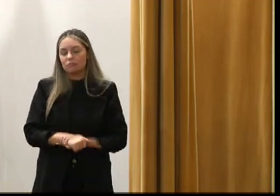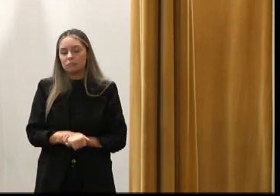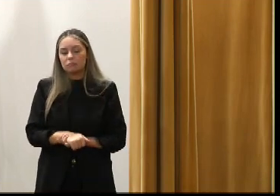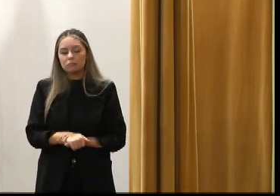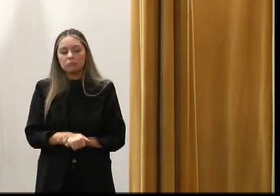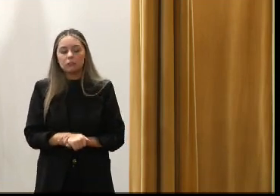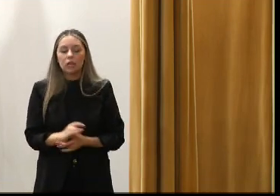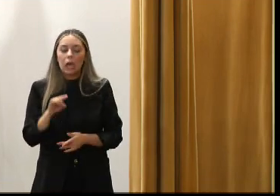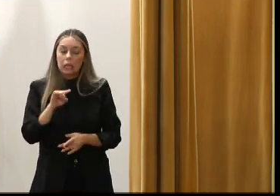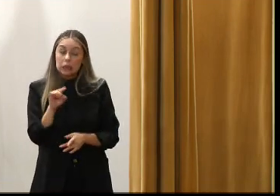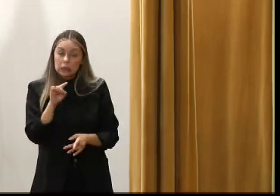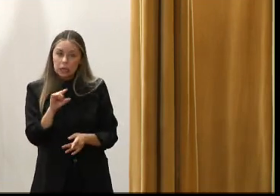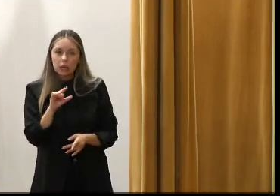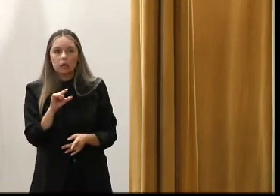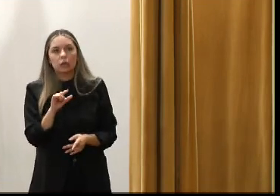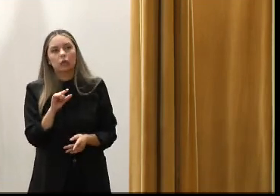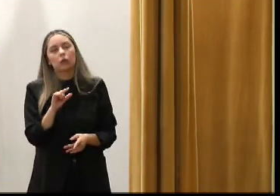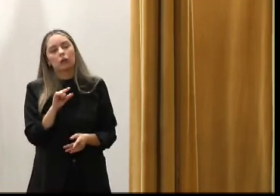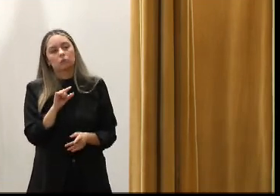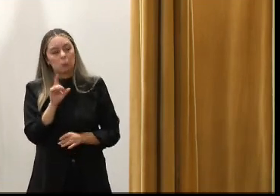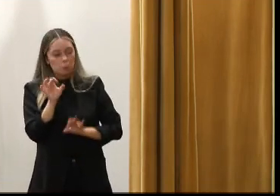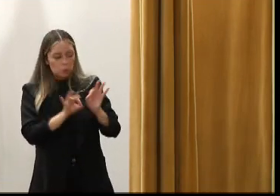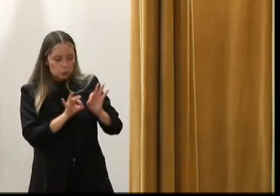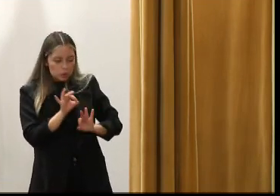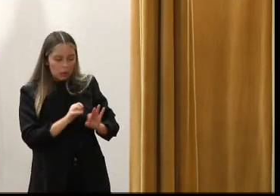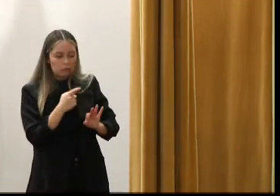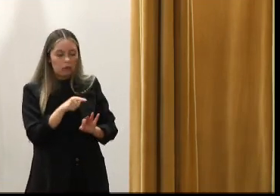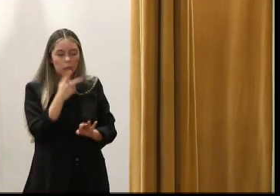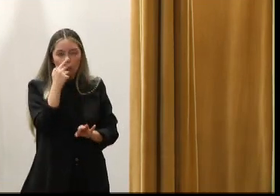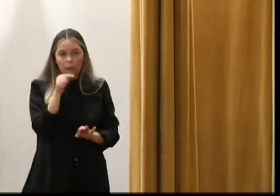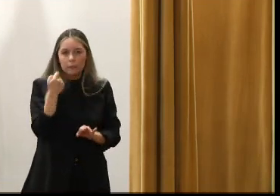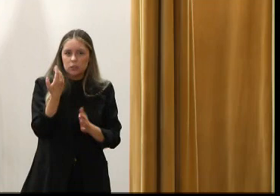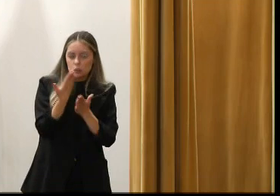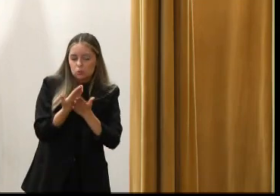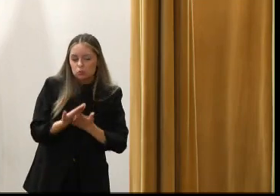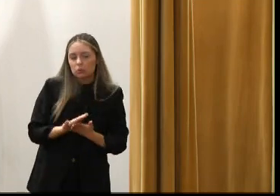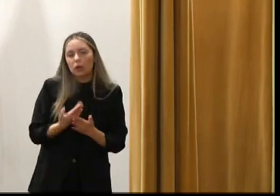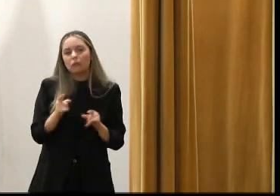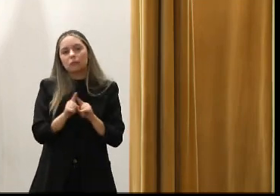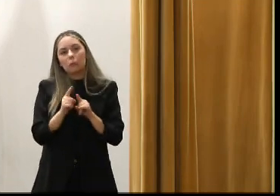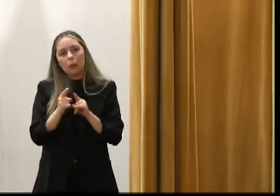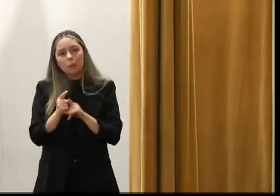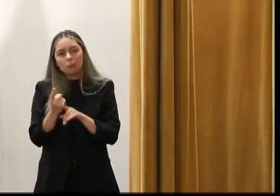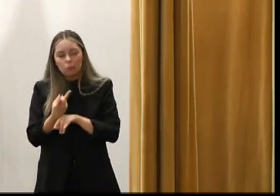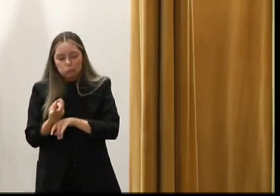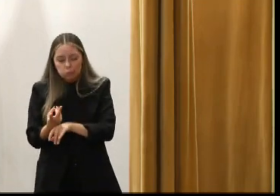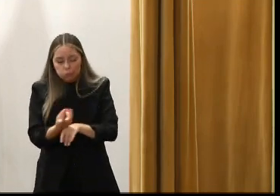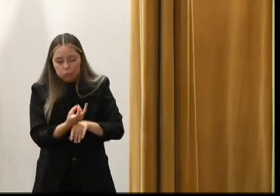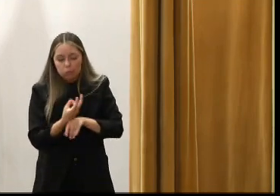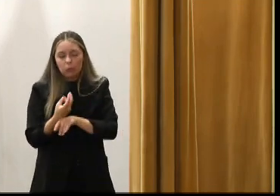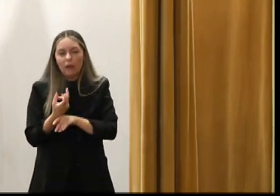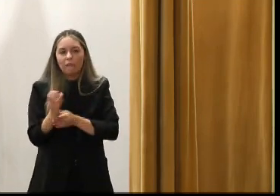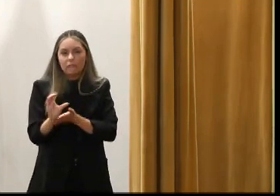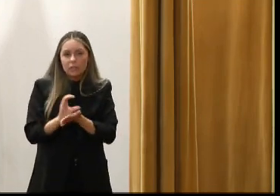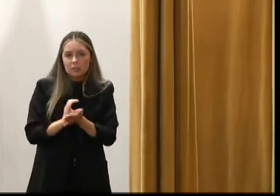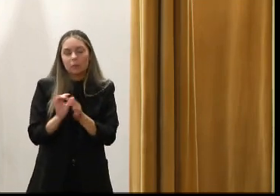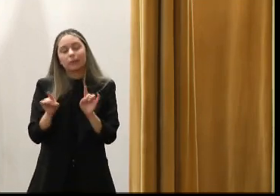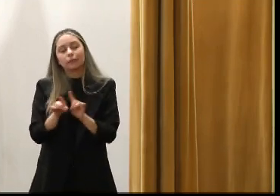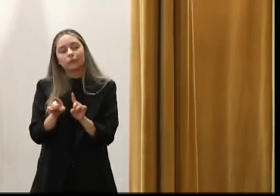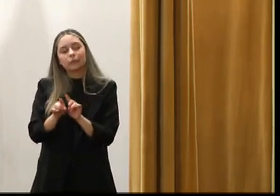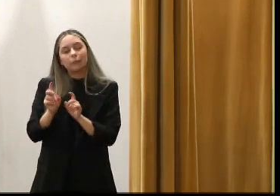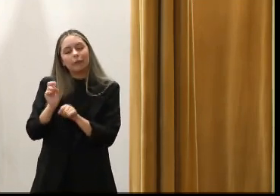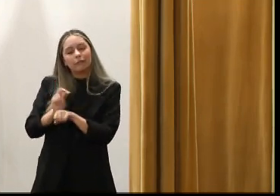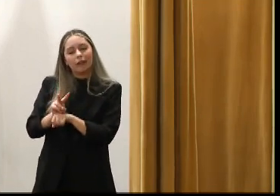dessa natureza precisam estudos, precisam de busca de financiamento e precisam de